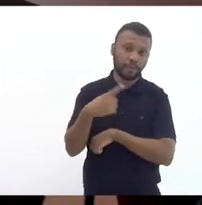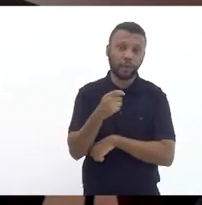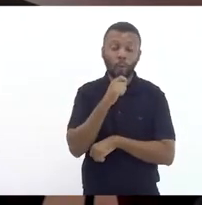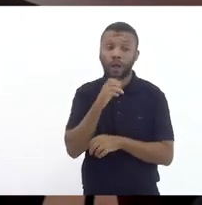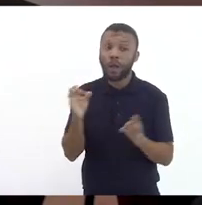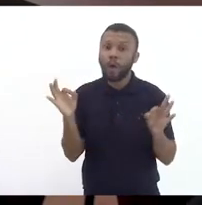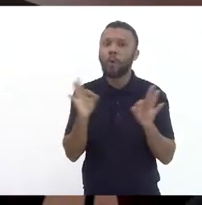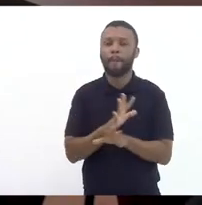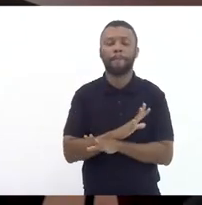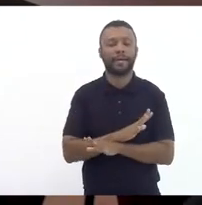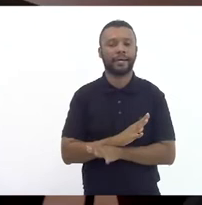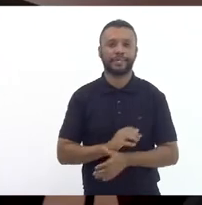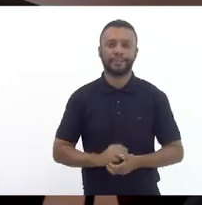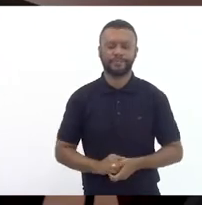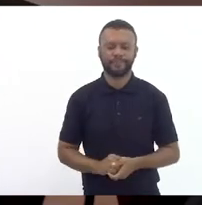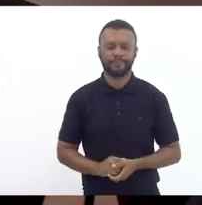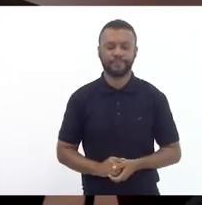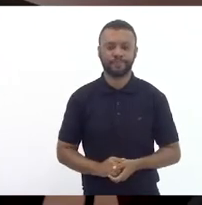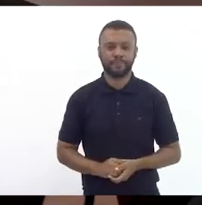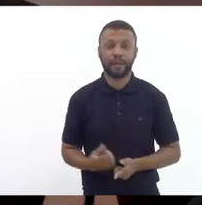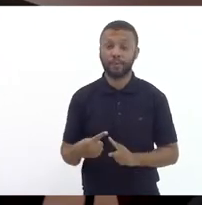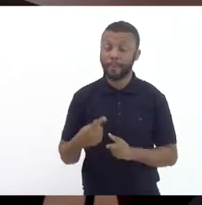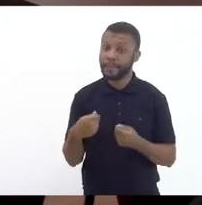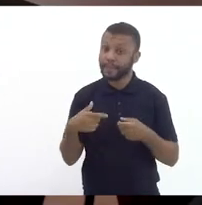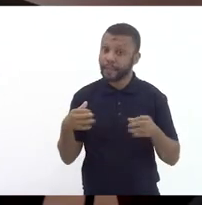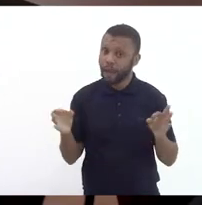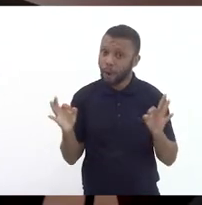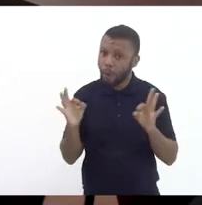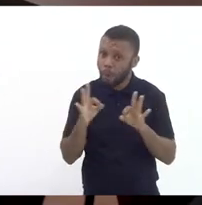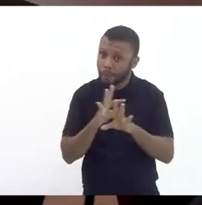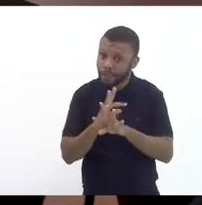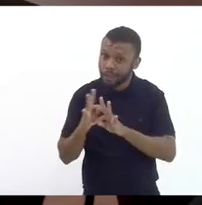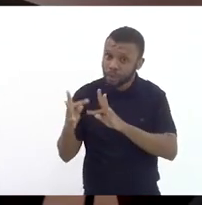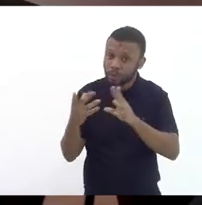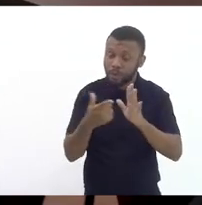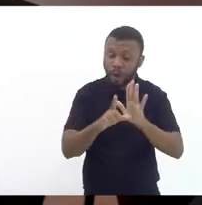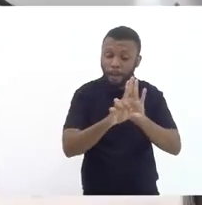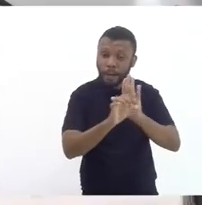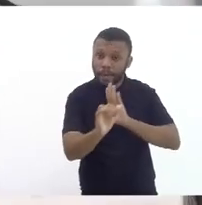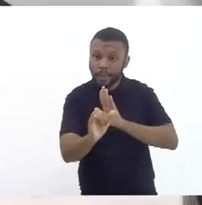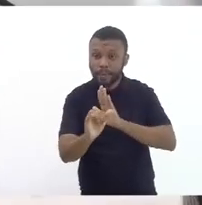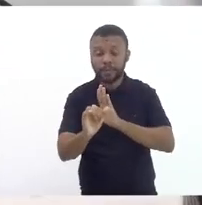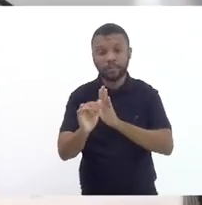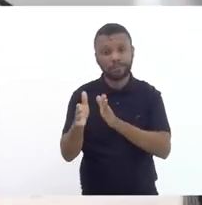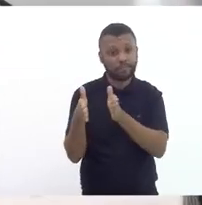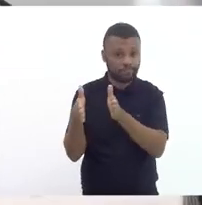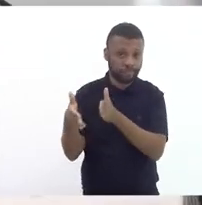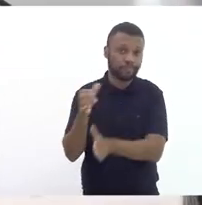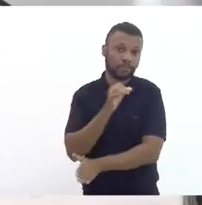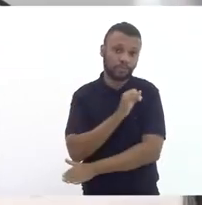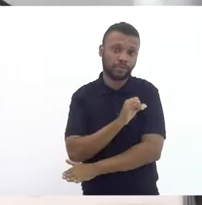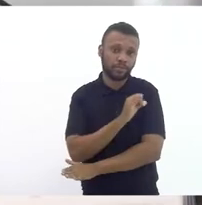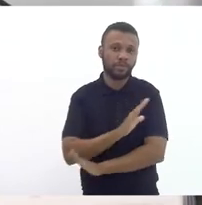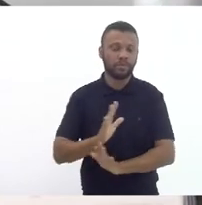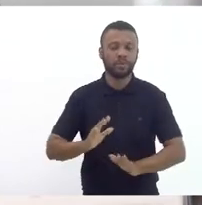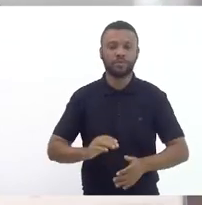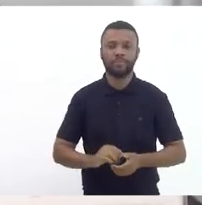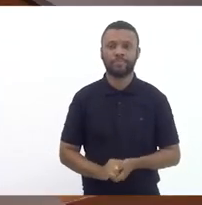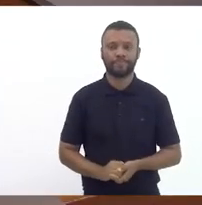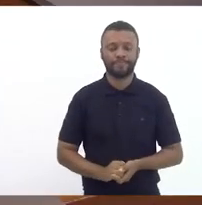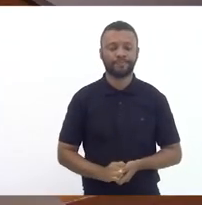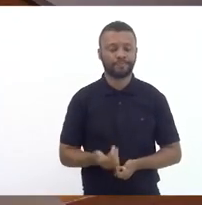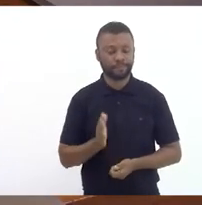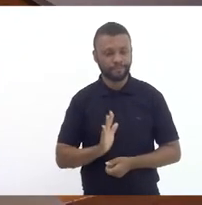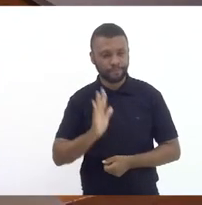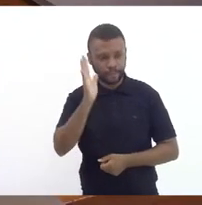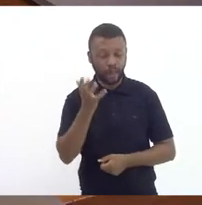completa. Tá, porque precisa completar, porque isso é uma lei em vigor no Estado do Rio de Janeiro. Vossa senhoria Sim, conhece, eu sei. Né? Queria aproveitar,